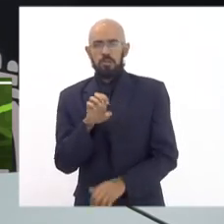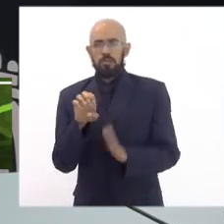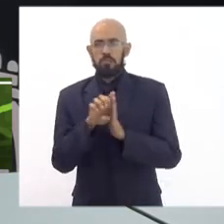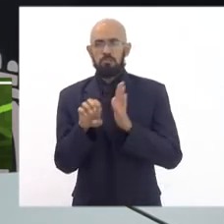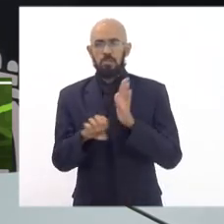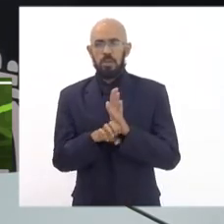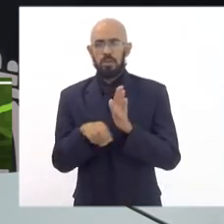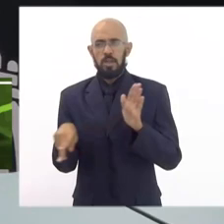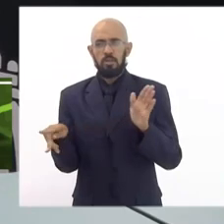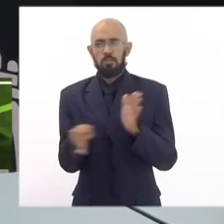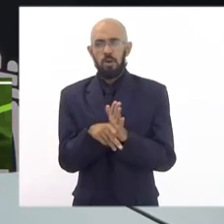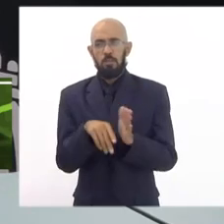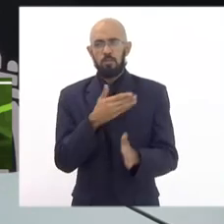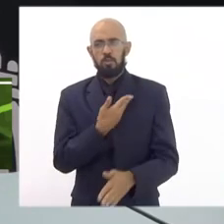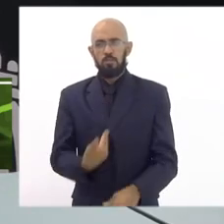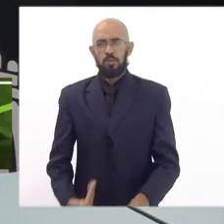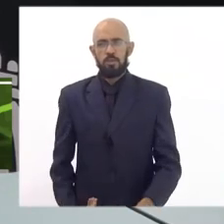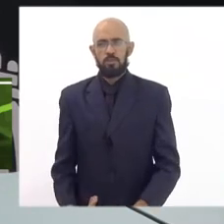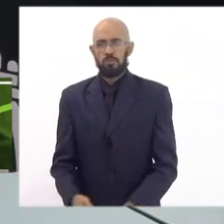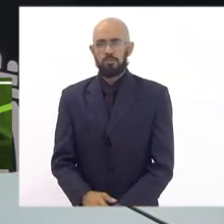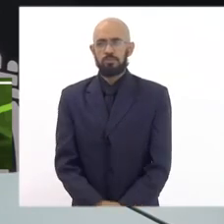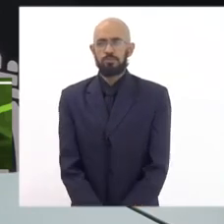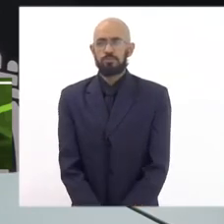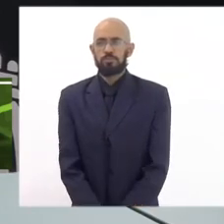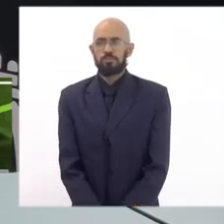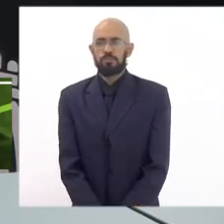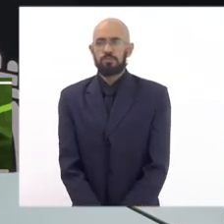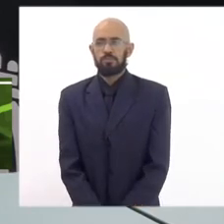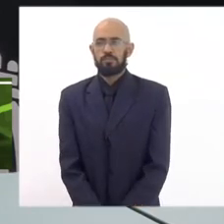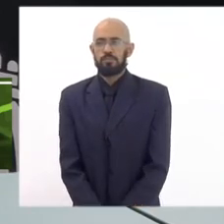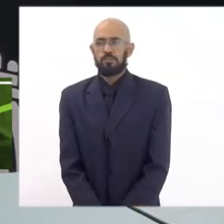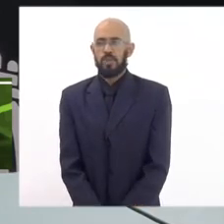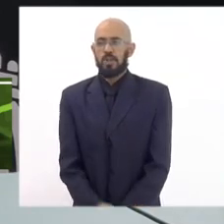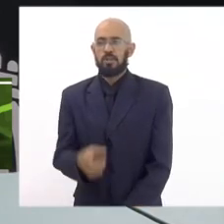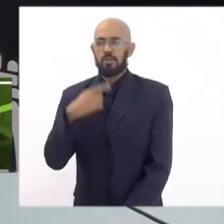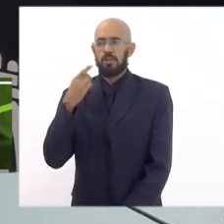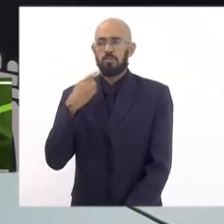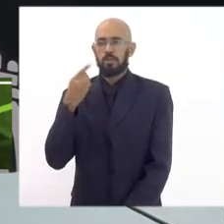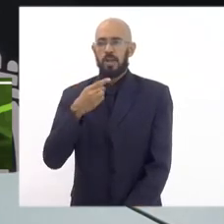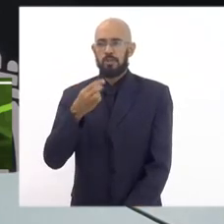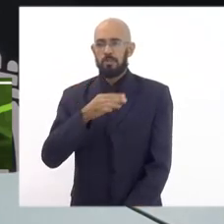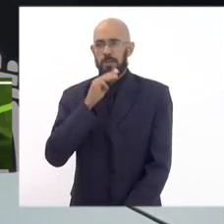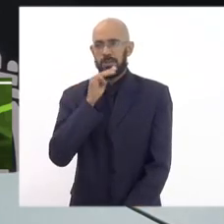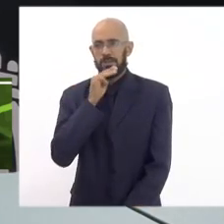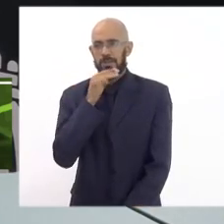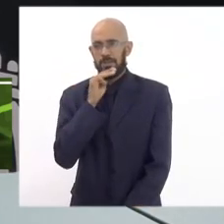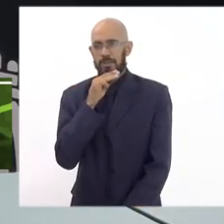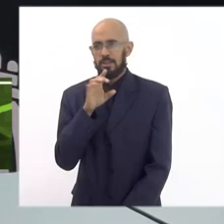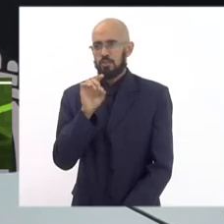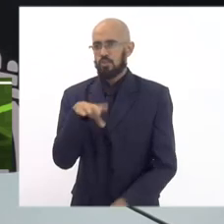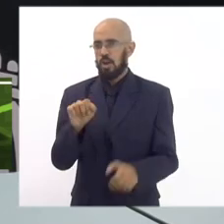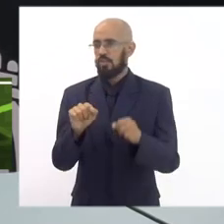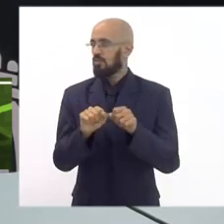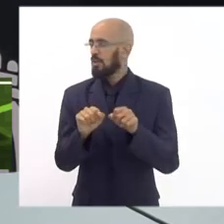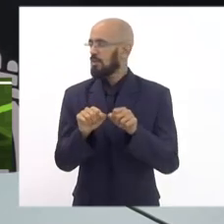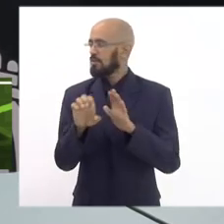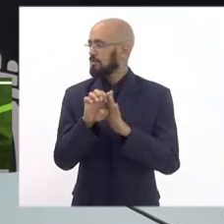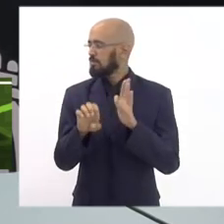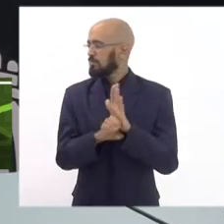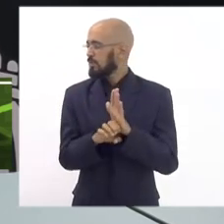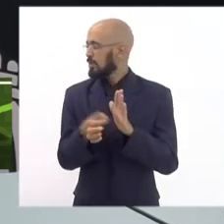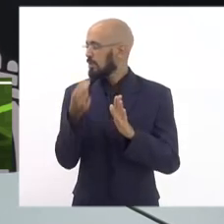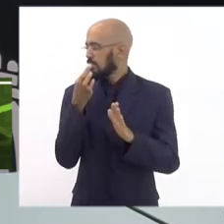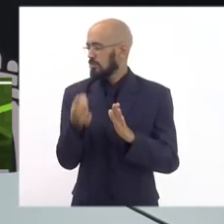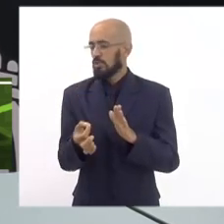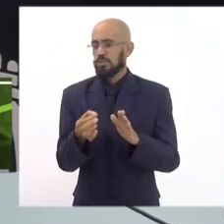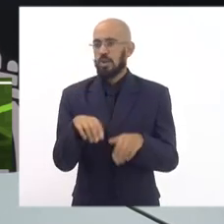do governo. Todas do governo. Todas do governo. Deputado Chiquinho da Mangueira só emenda as sugestões